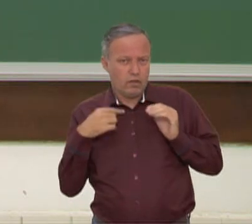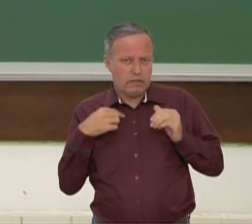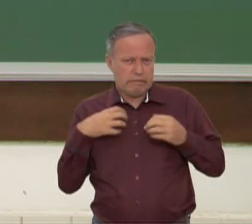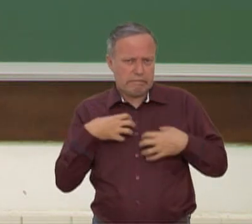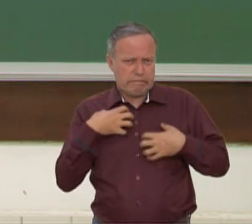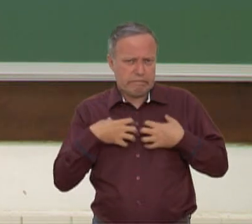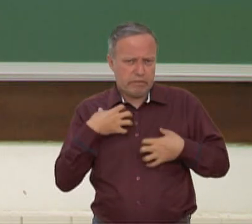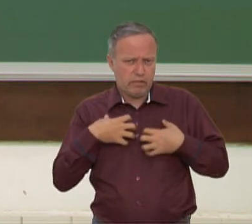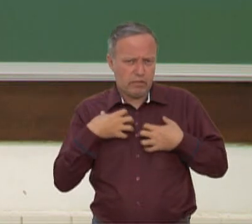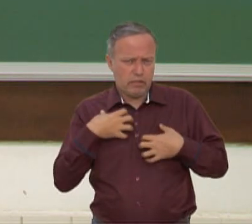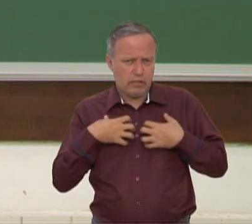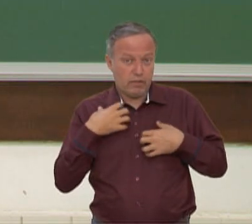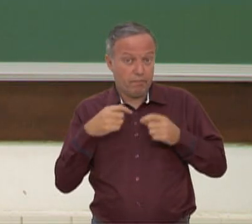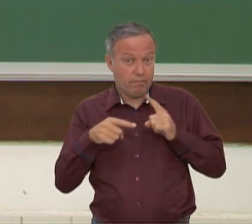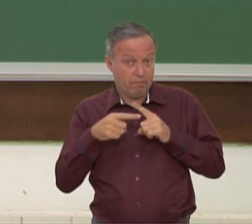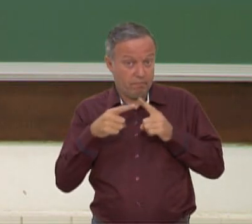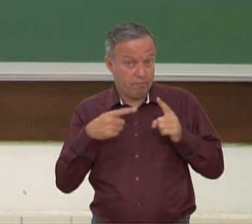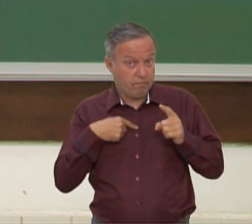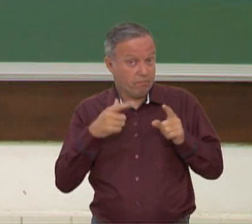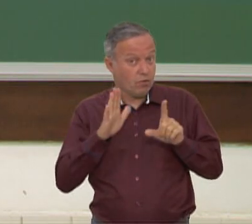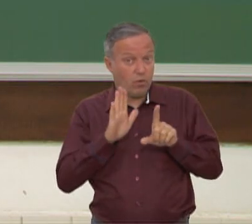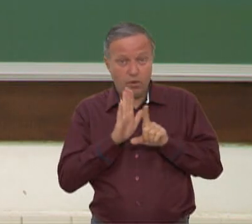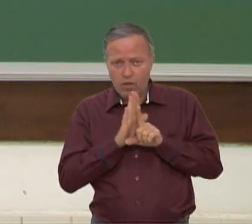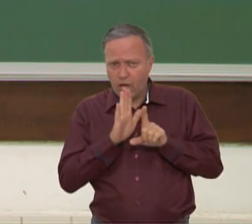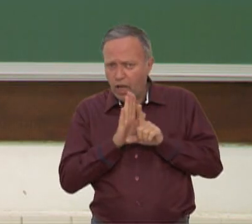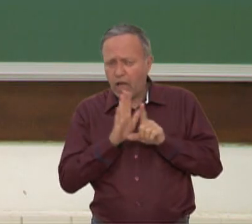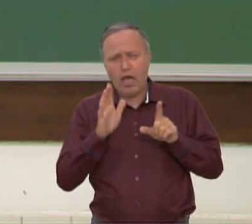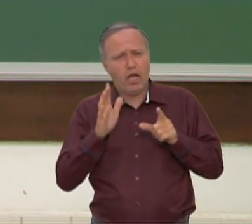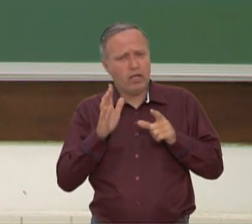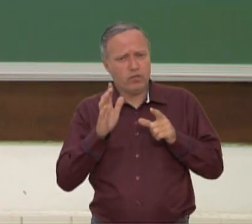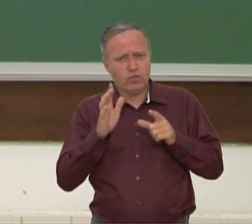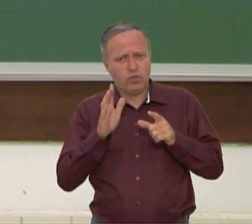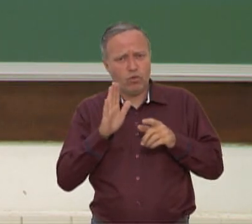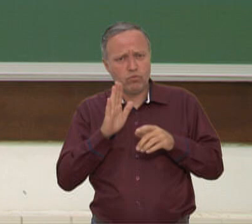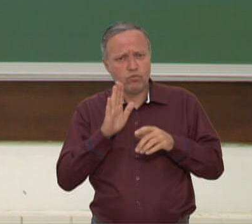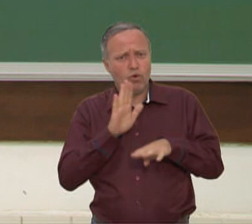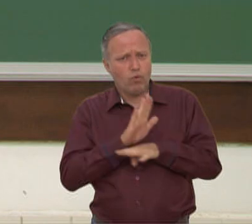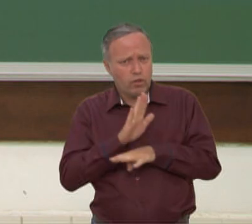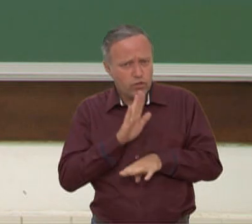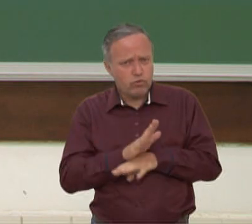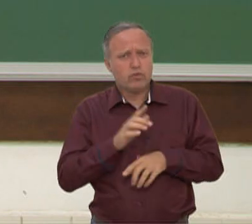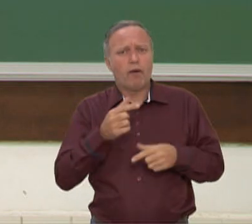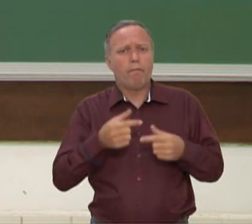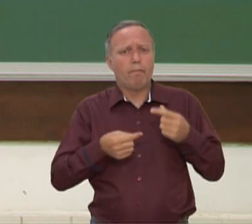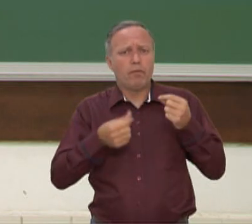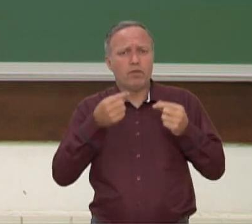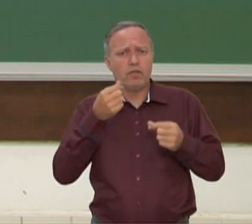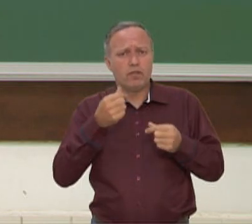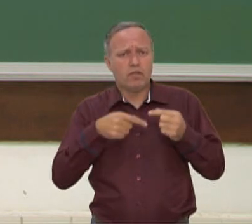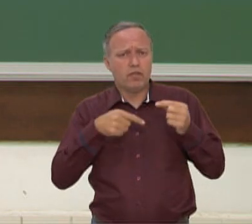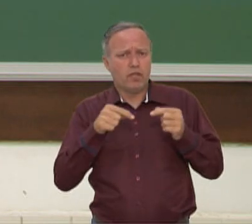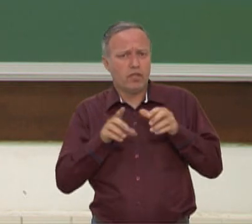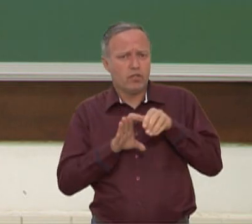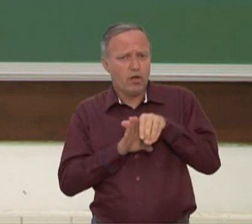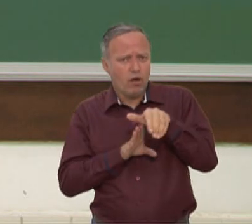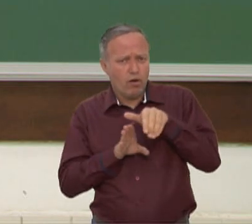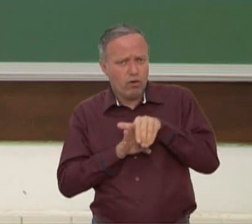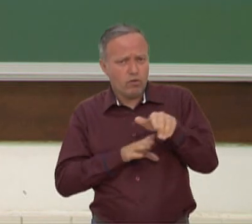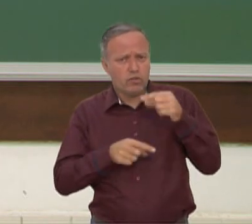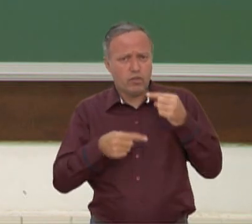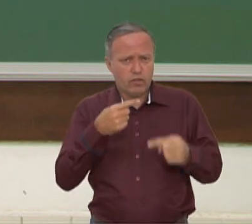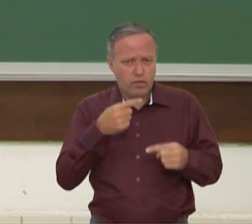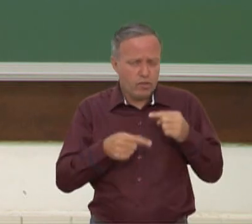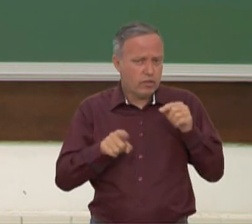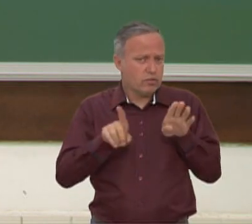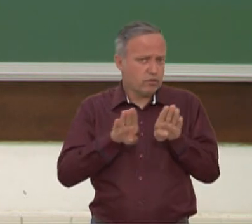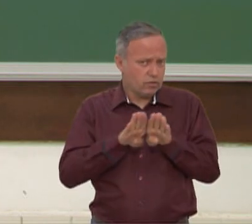internacionais através de sanções, né? Tanto sanções econômicas quanto sanções políticas. E aí nós temos a figura da ONU, o